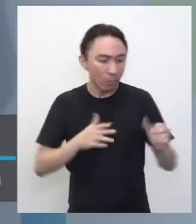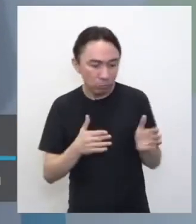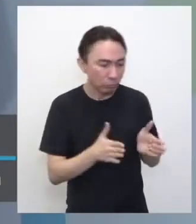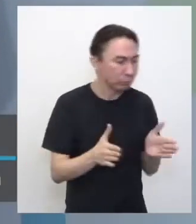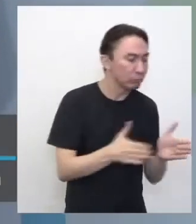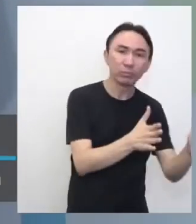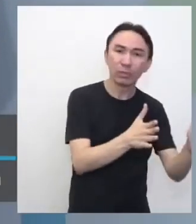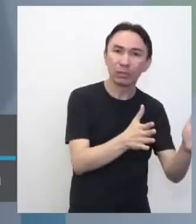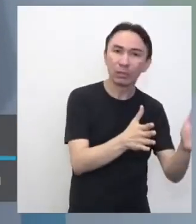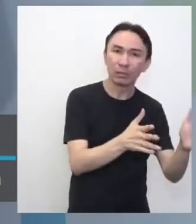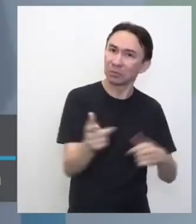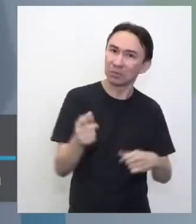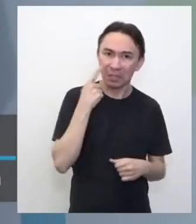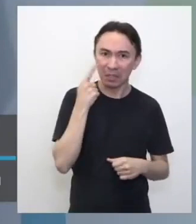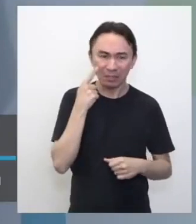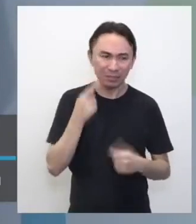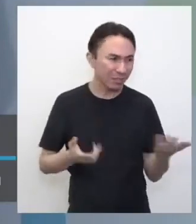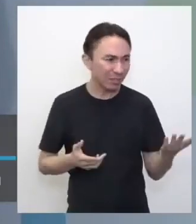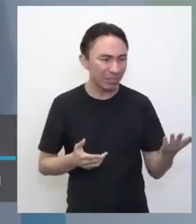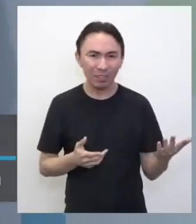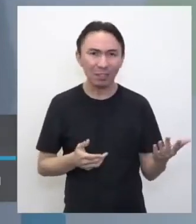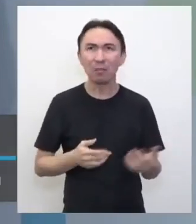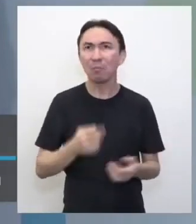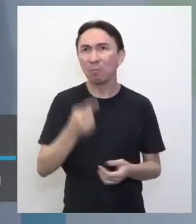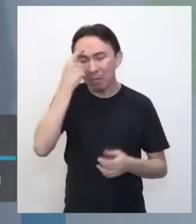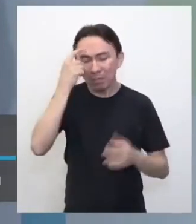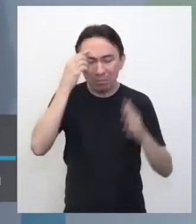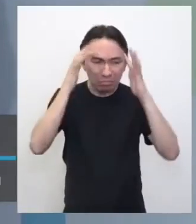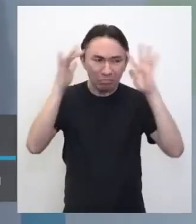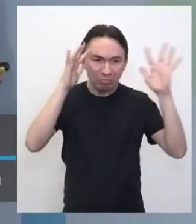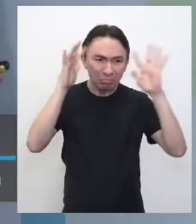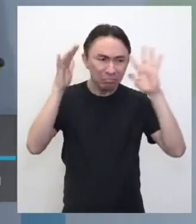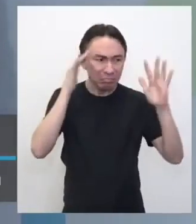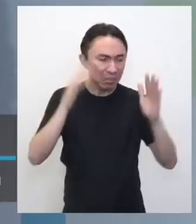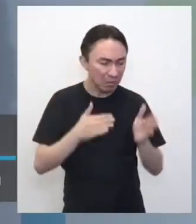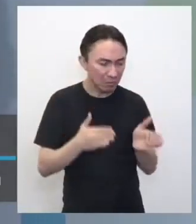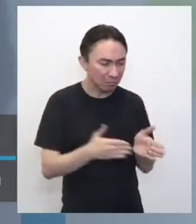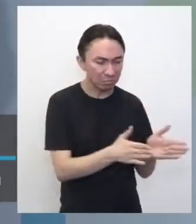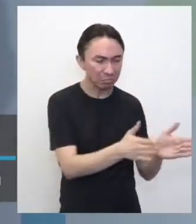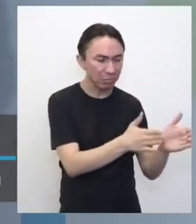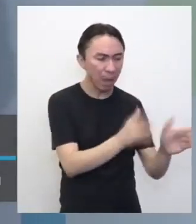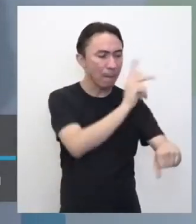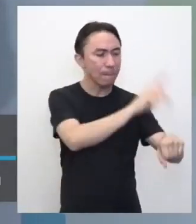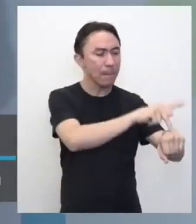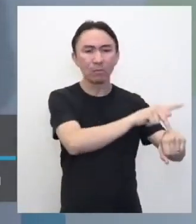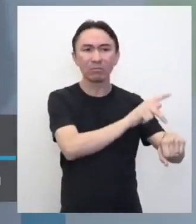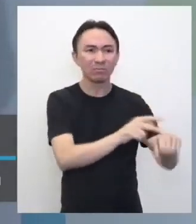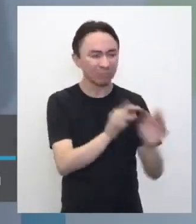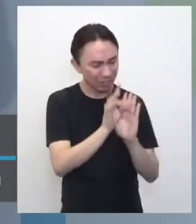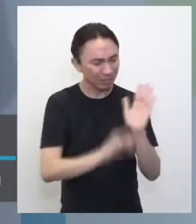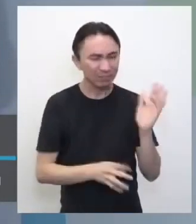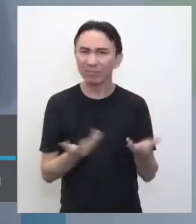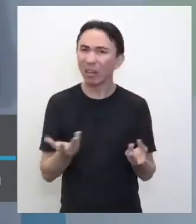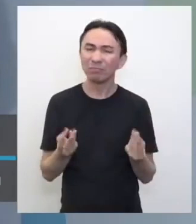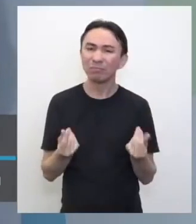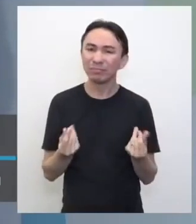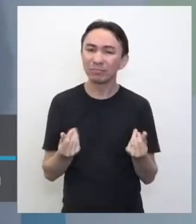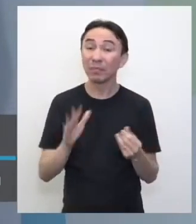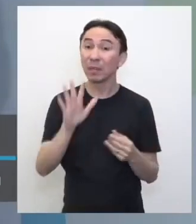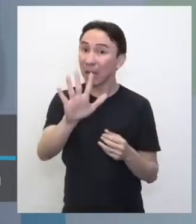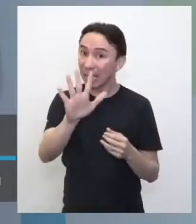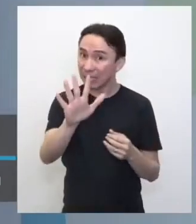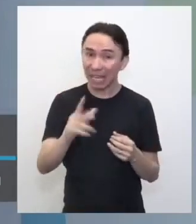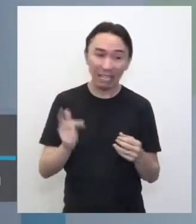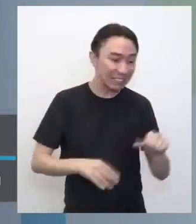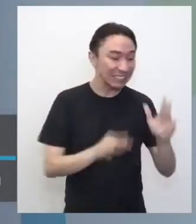forma não literária, você está imaginando no caminho uma pedra e o texto perde todo o seu sentido. Quando você começa a pensá-lo que é um texto artístico, olha